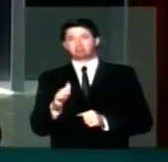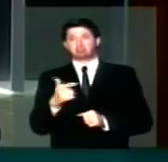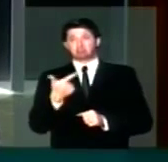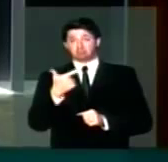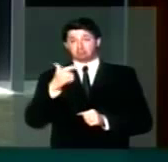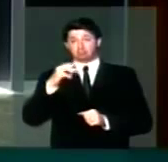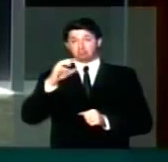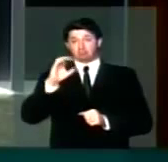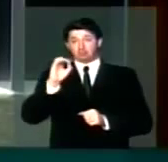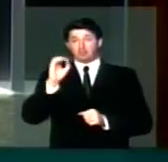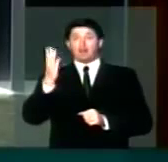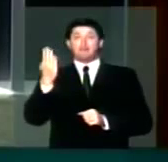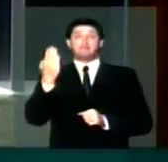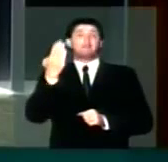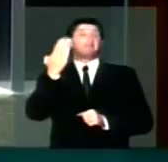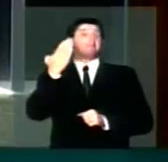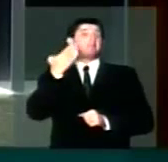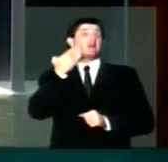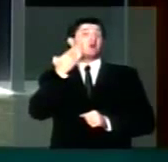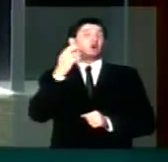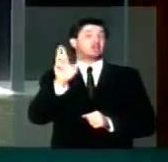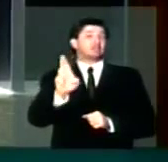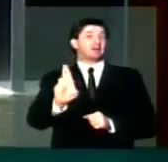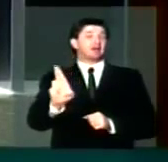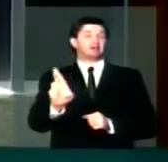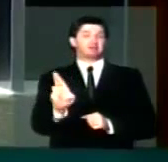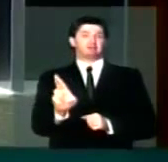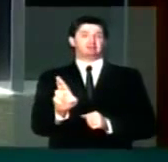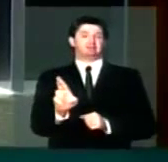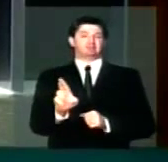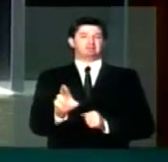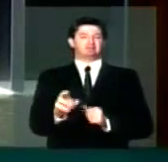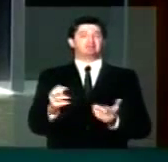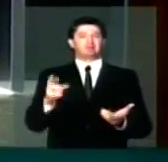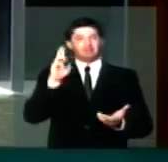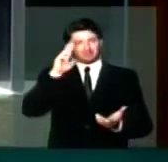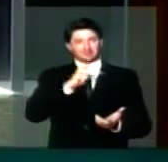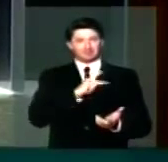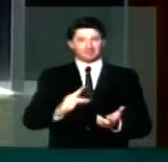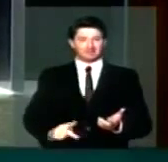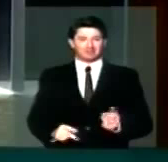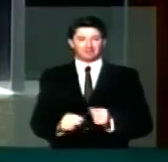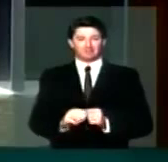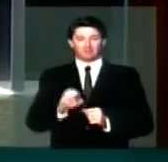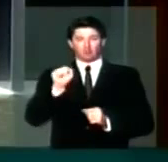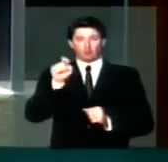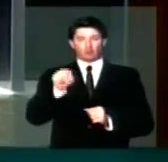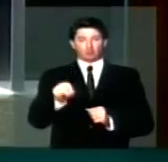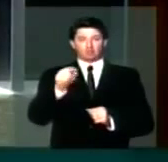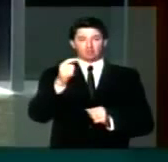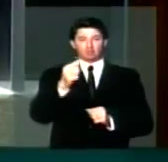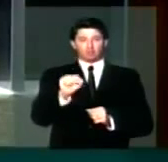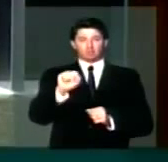de 20 bilhões de reais. Senhor presidente,